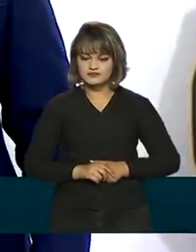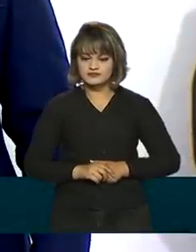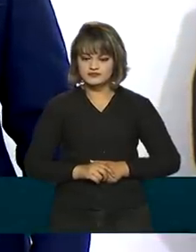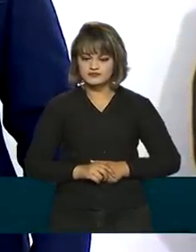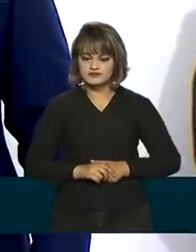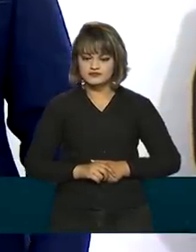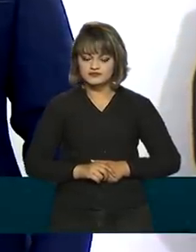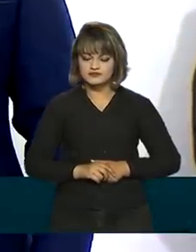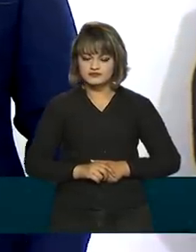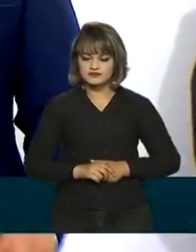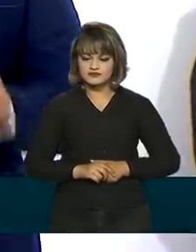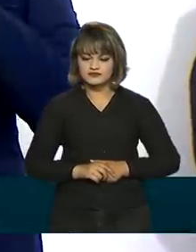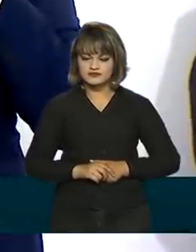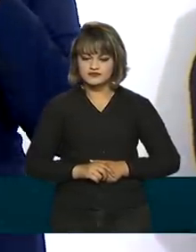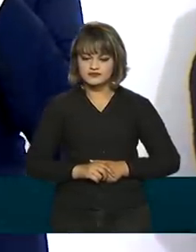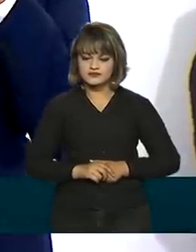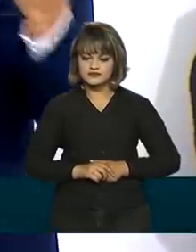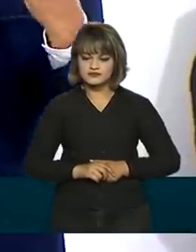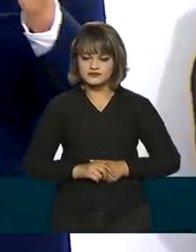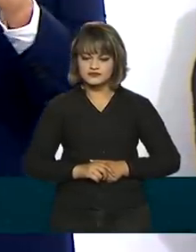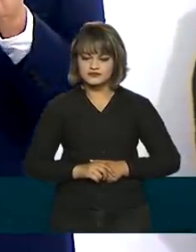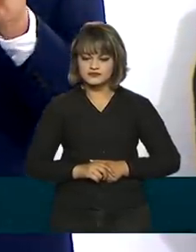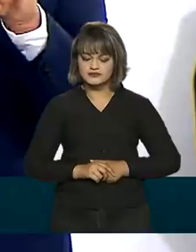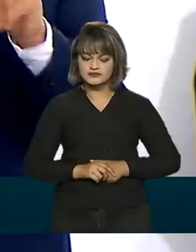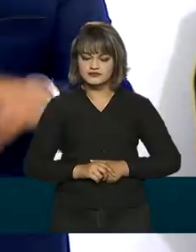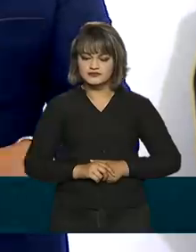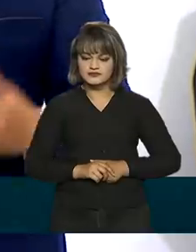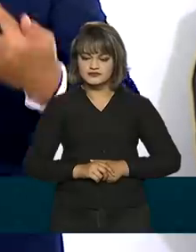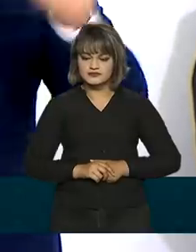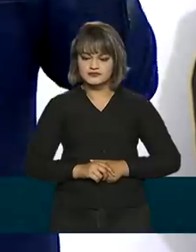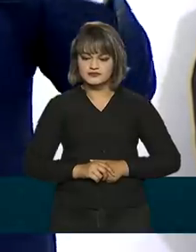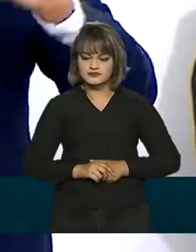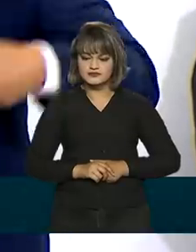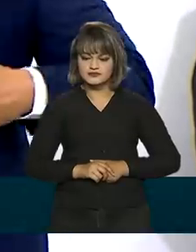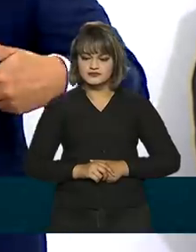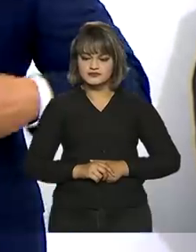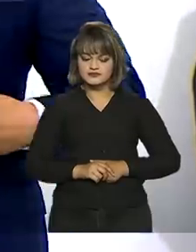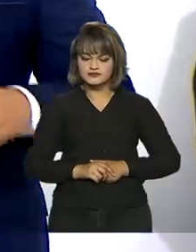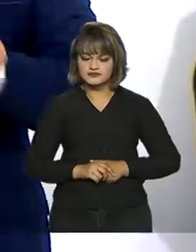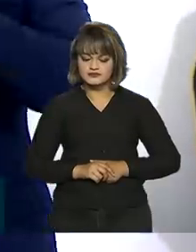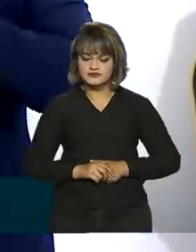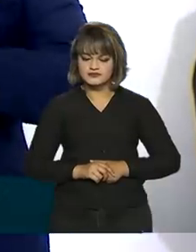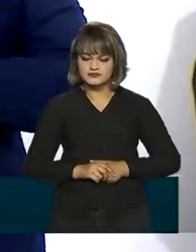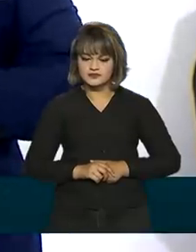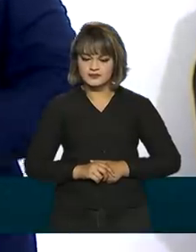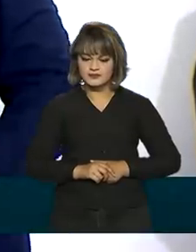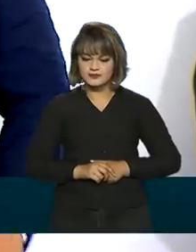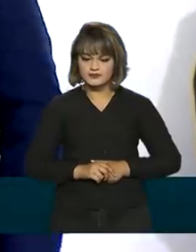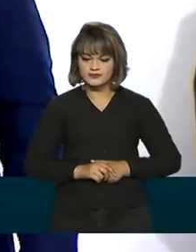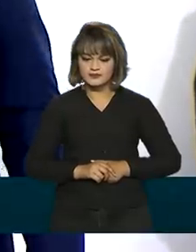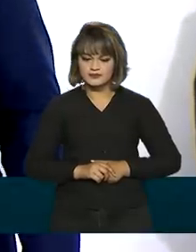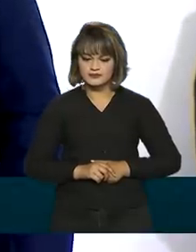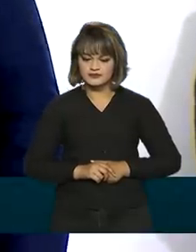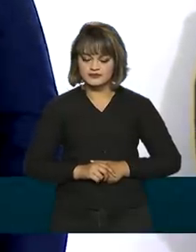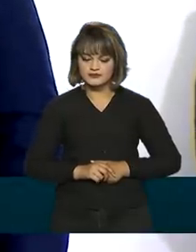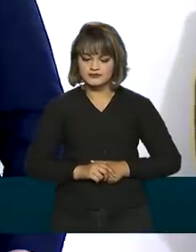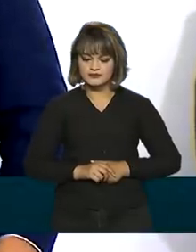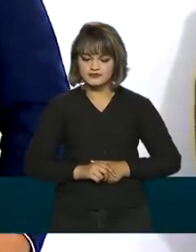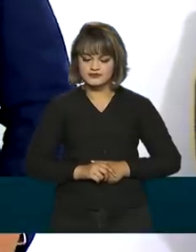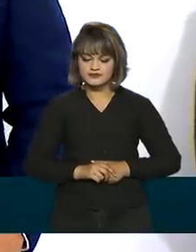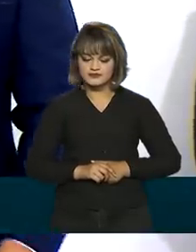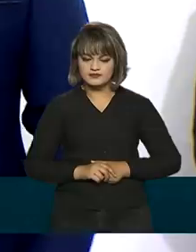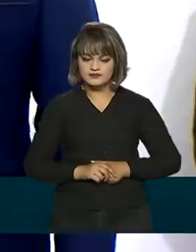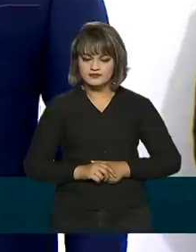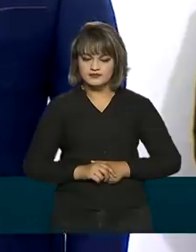ela grita e ela dói para quem sente Oi e para quem ver todos nós sabemos